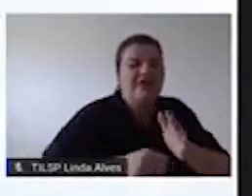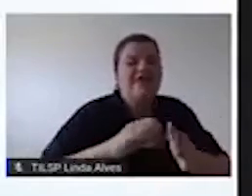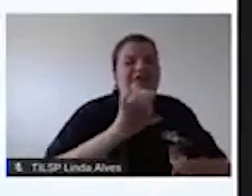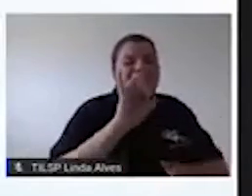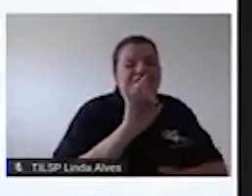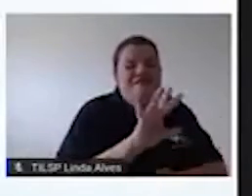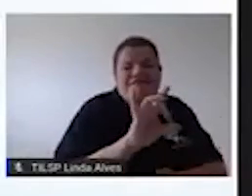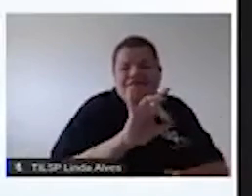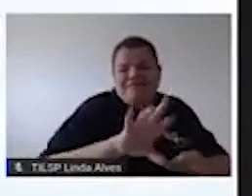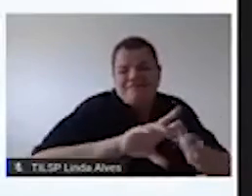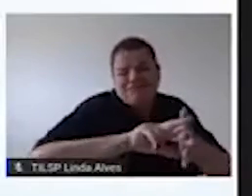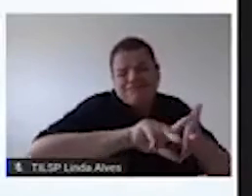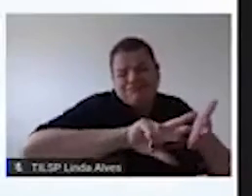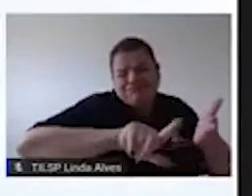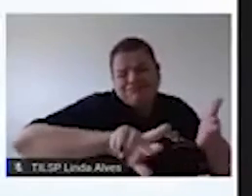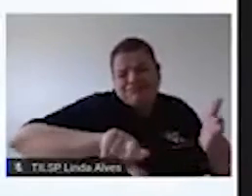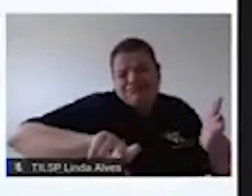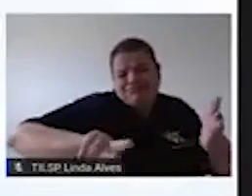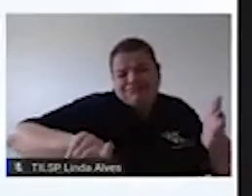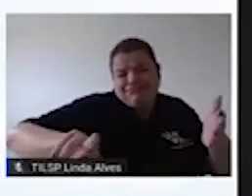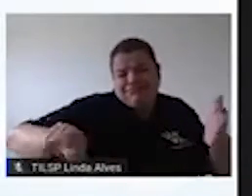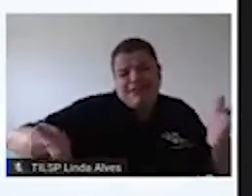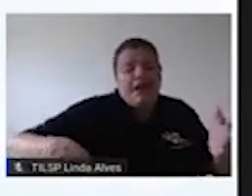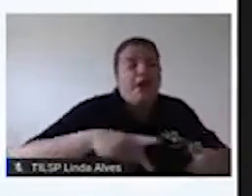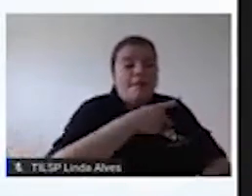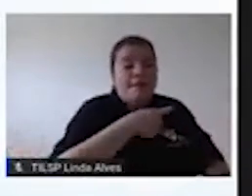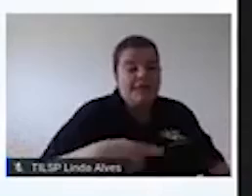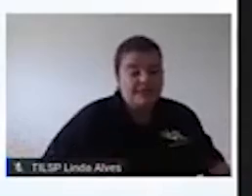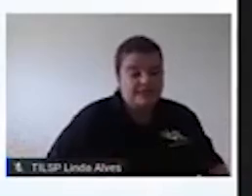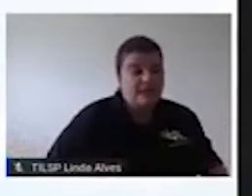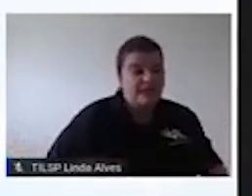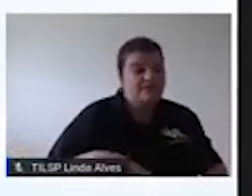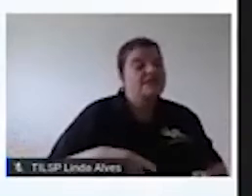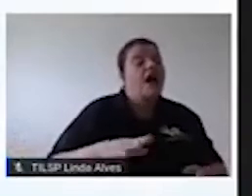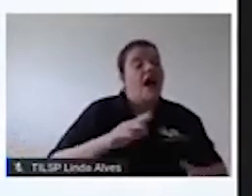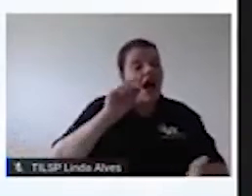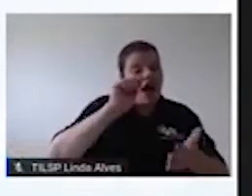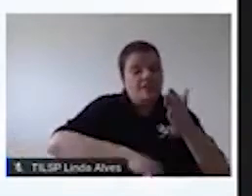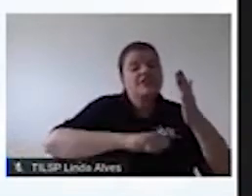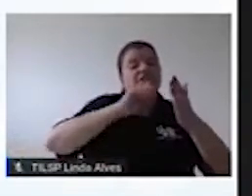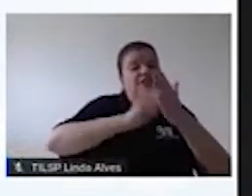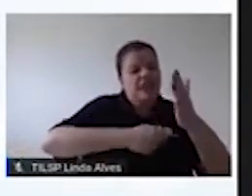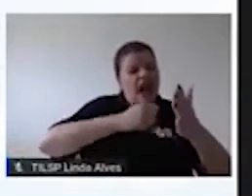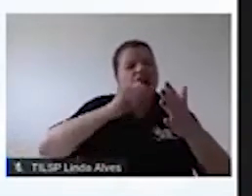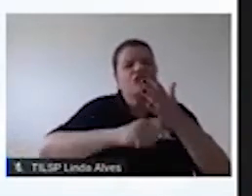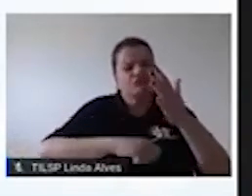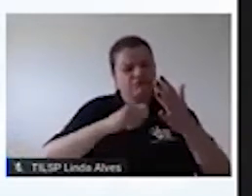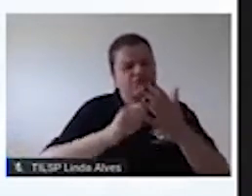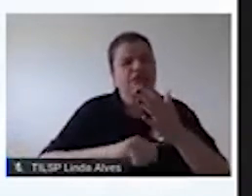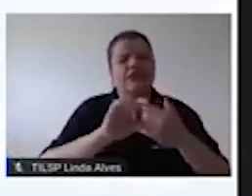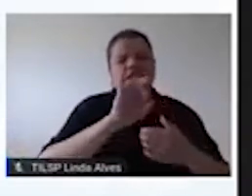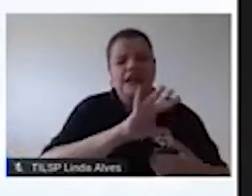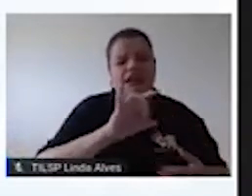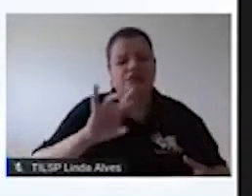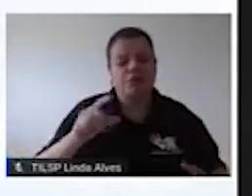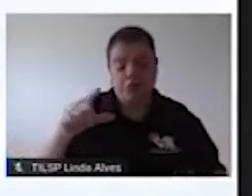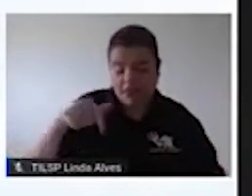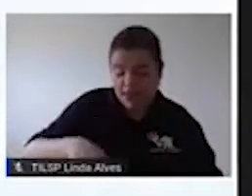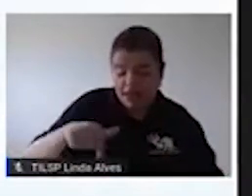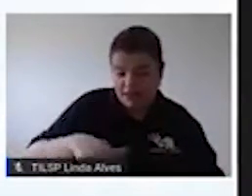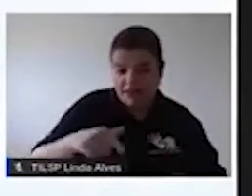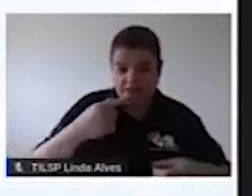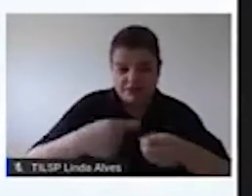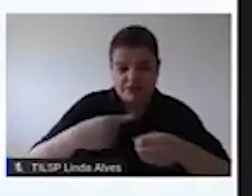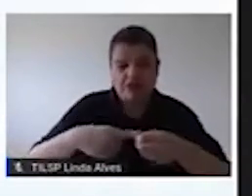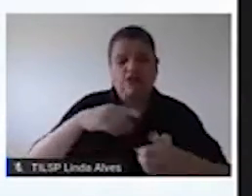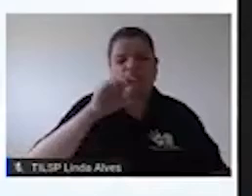confederações e presidentes de confederações dos setores assinaram as cartas, né? Aqui em Osasco, o